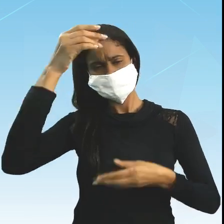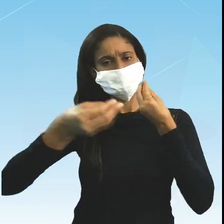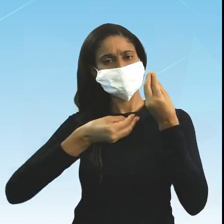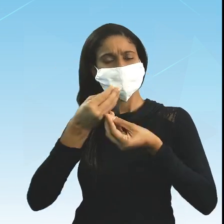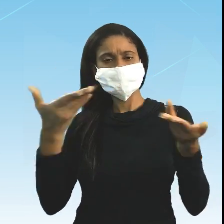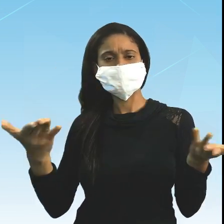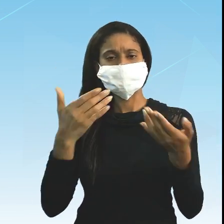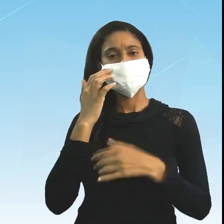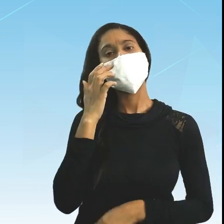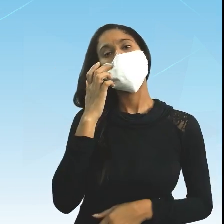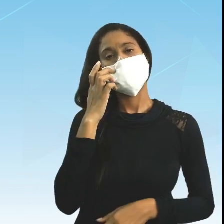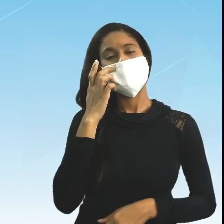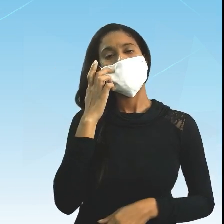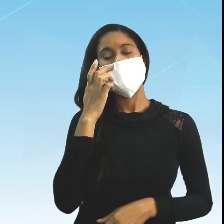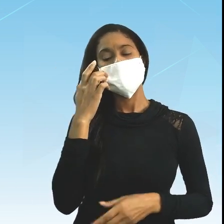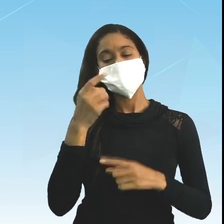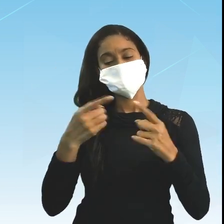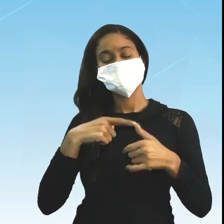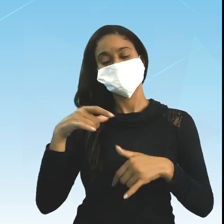parte